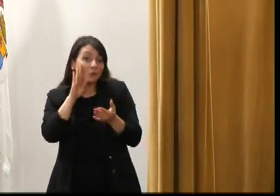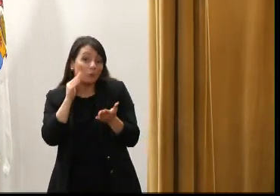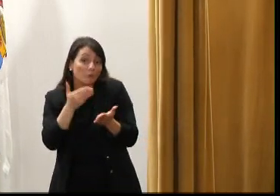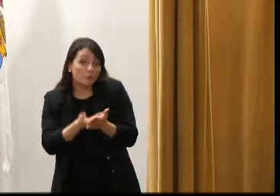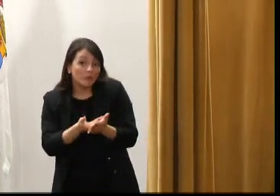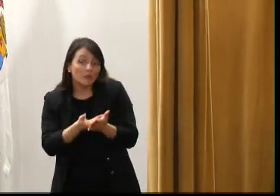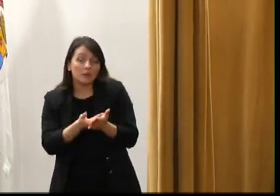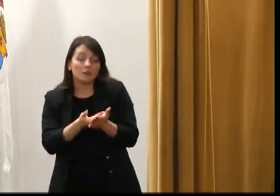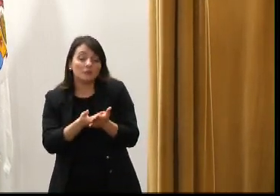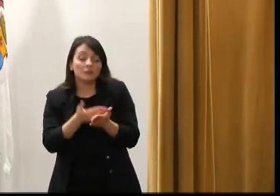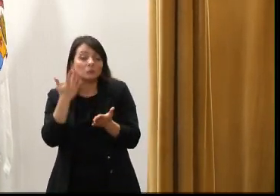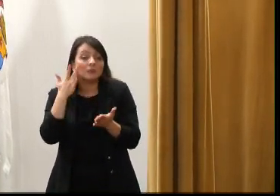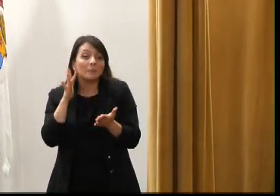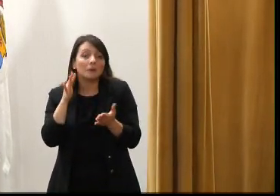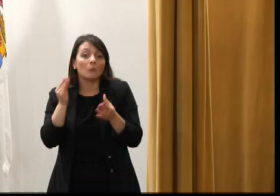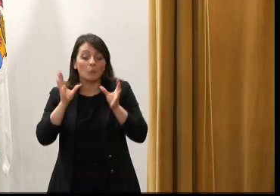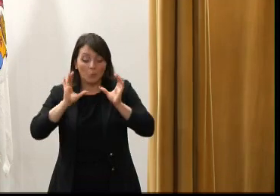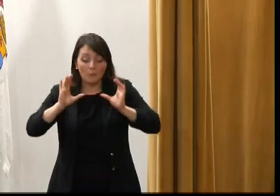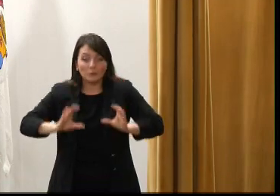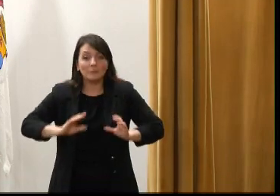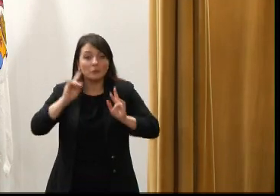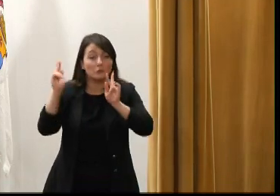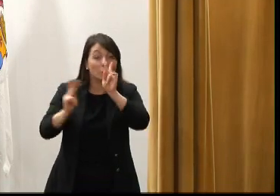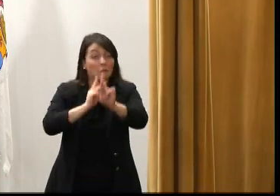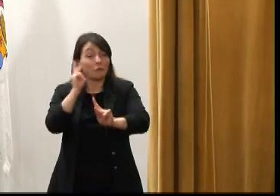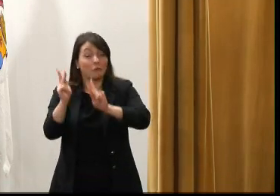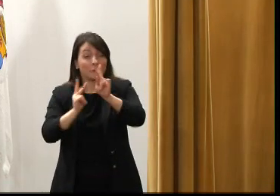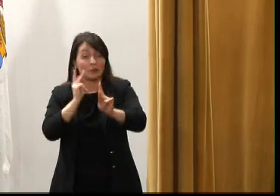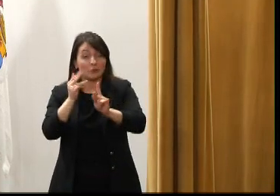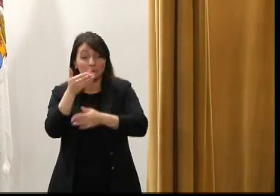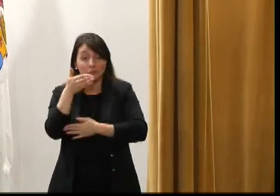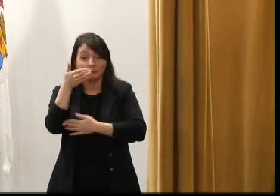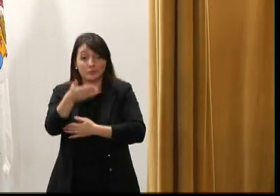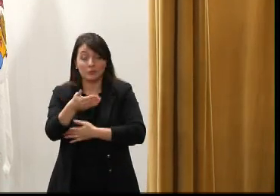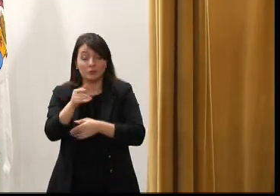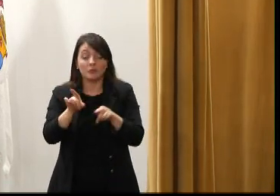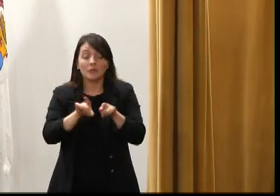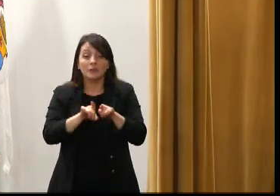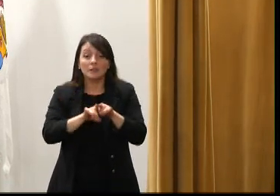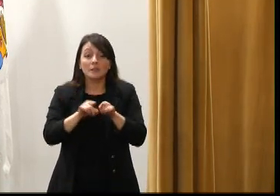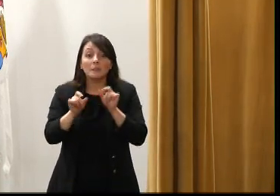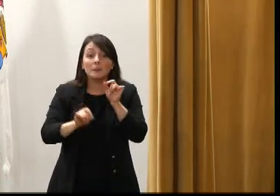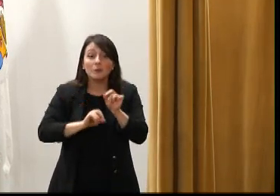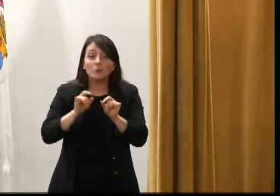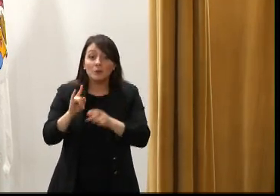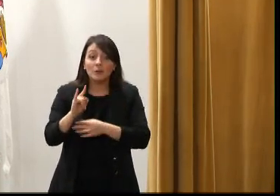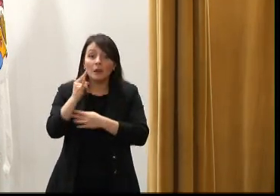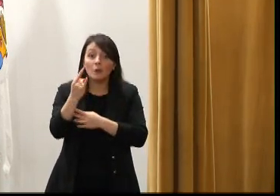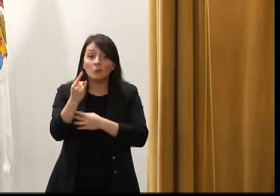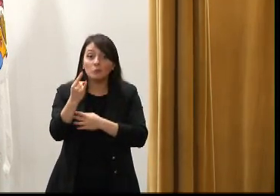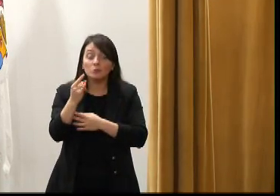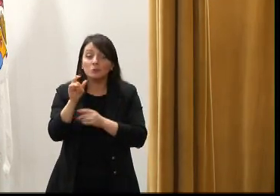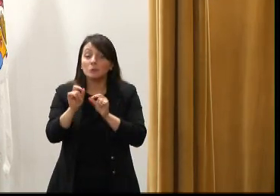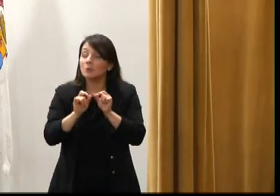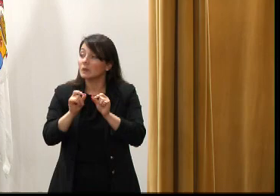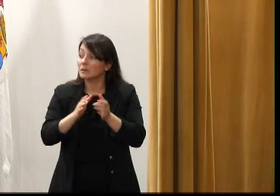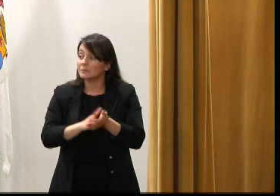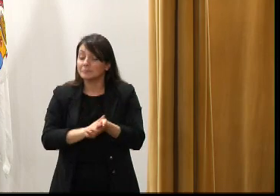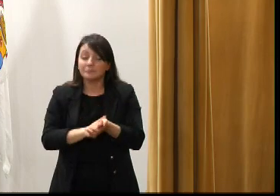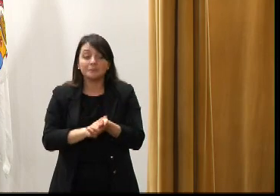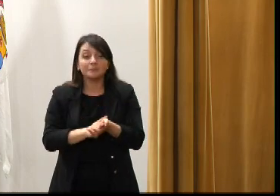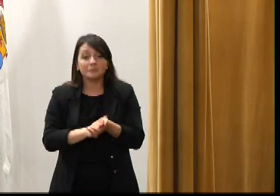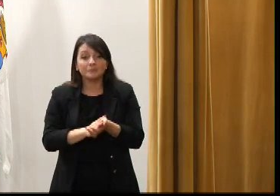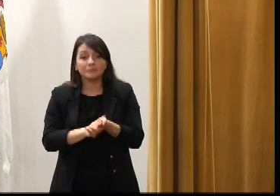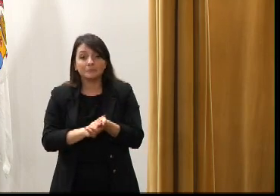aqui sobre o comportamento dos ventos severos avante. E a última é a questão de emissões relacionadas com